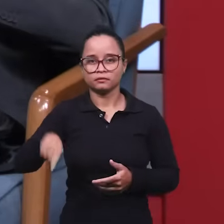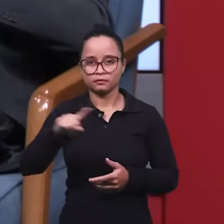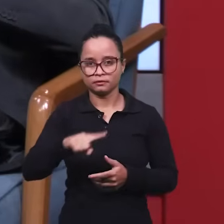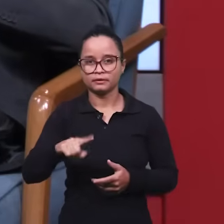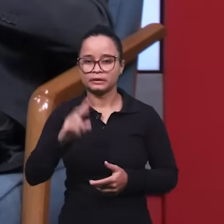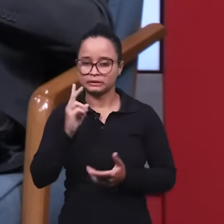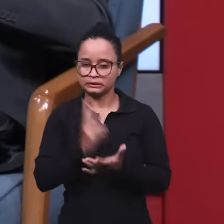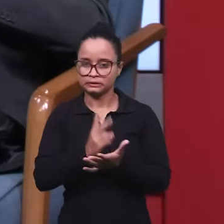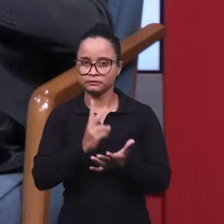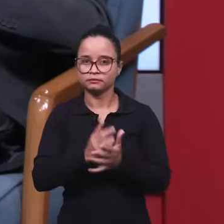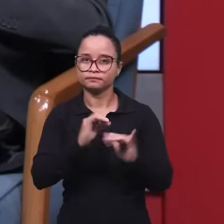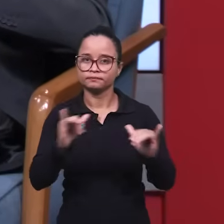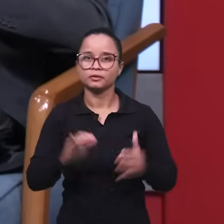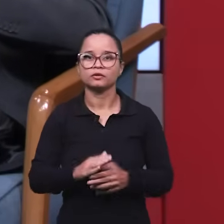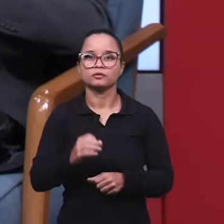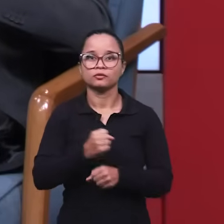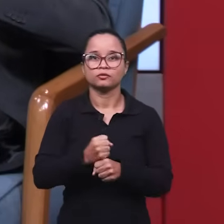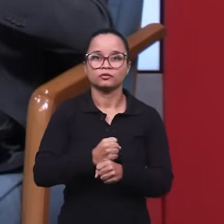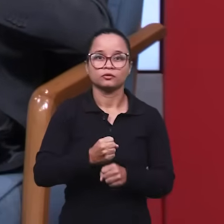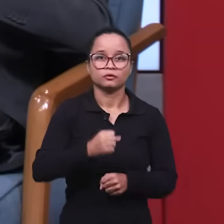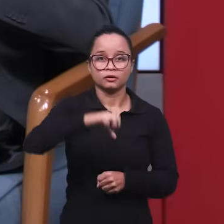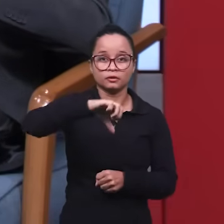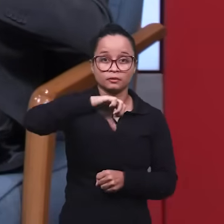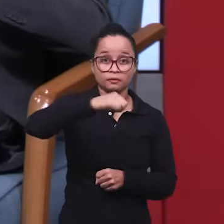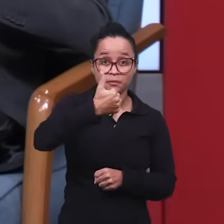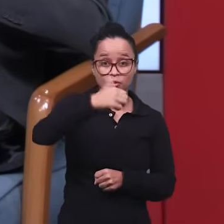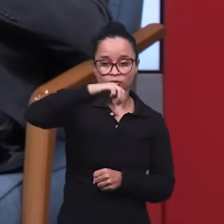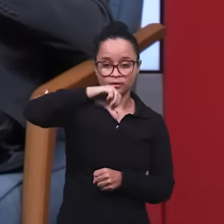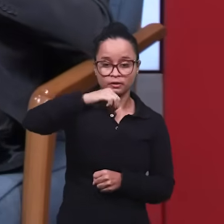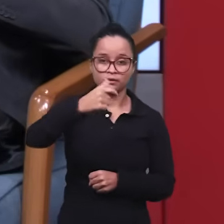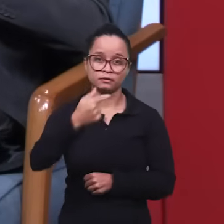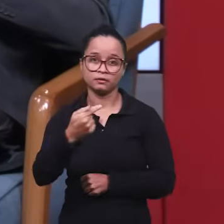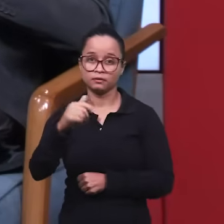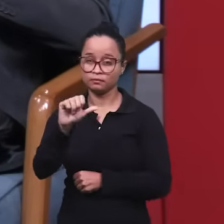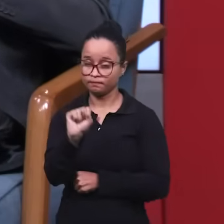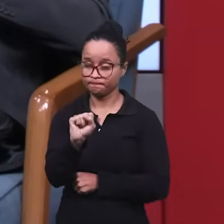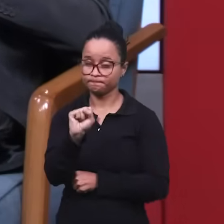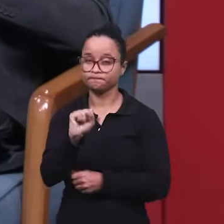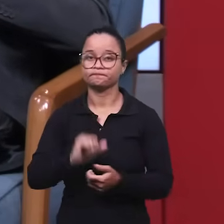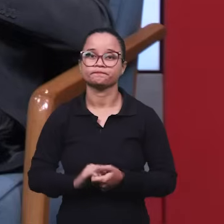nós sempre damos. Em 1978,